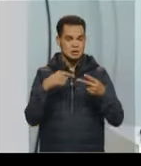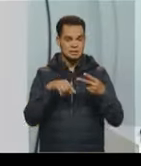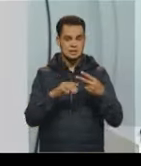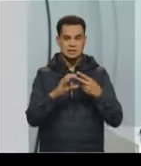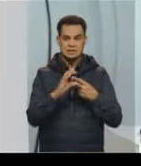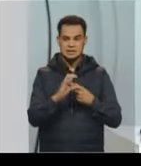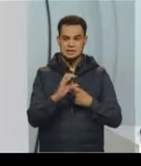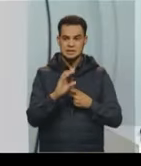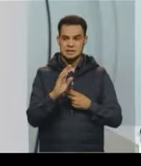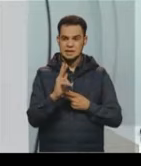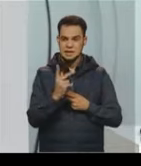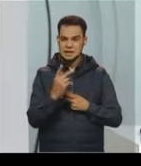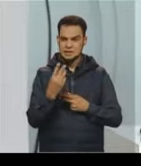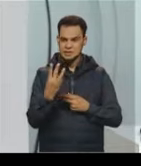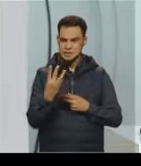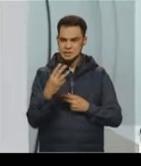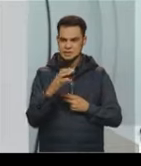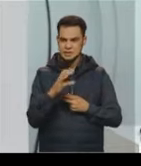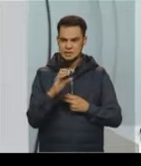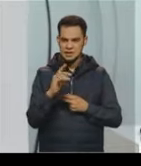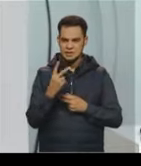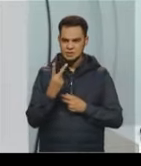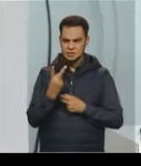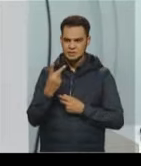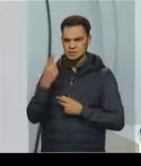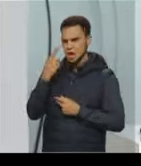CH3CH2